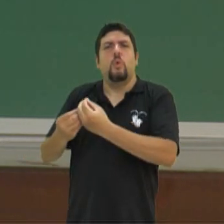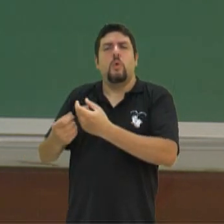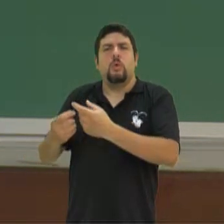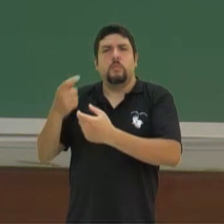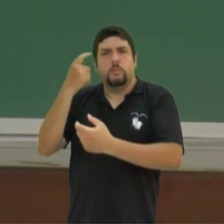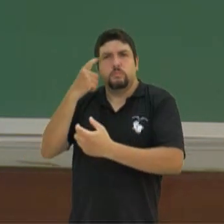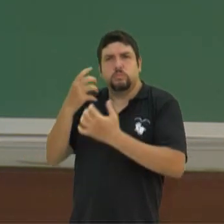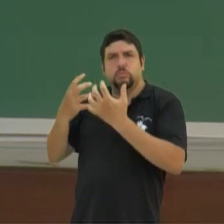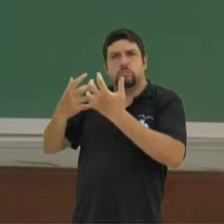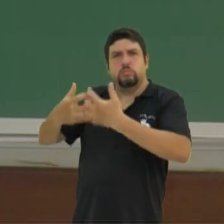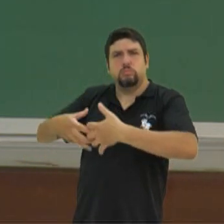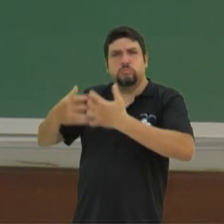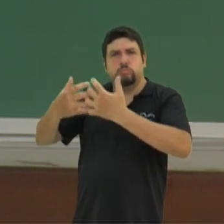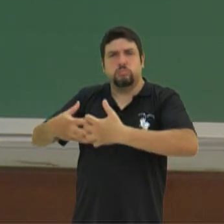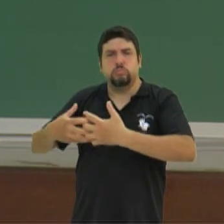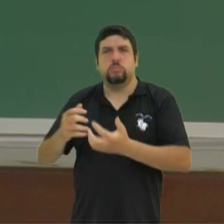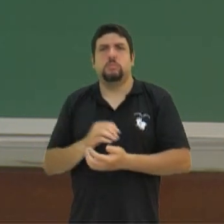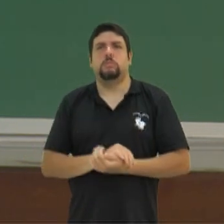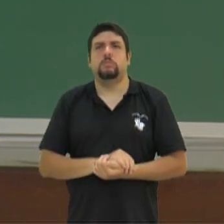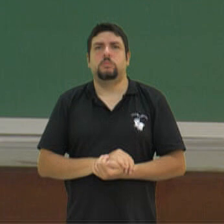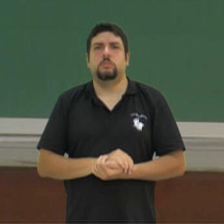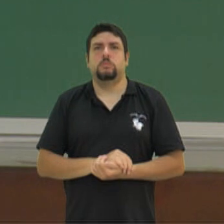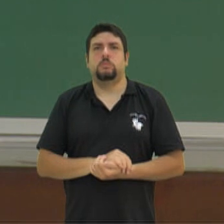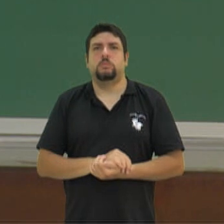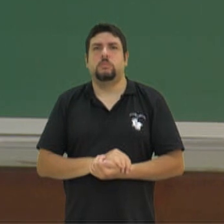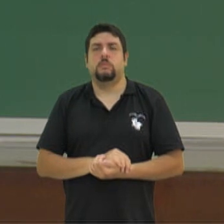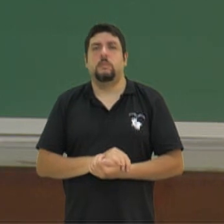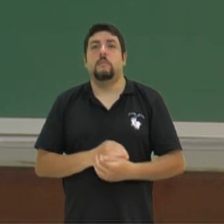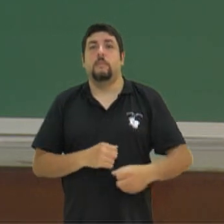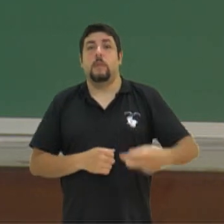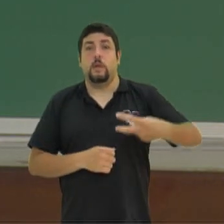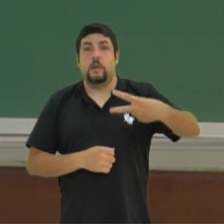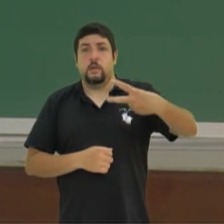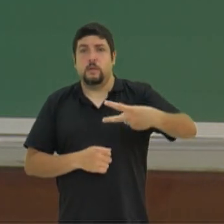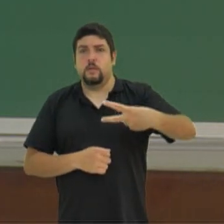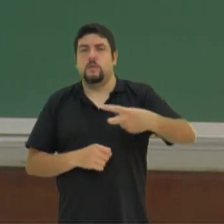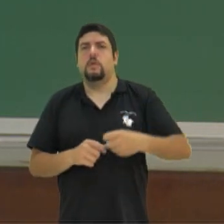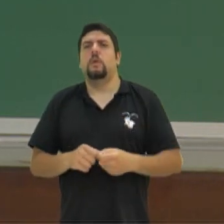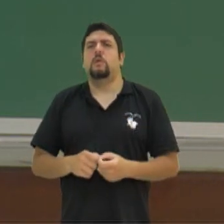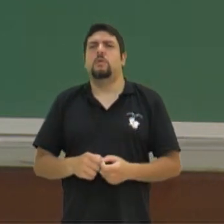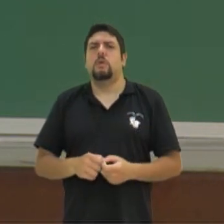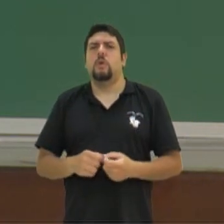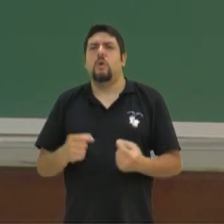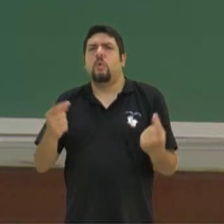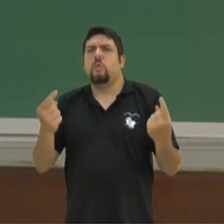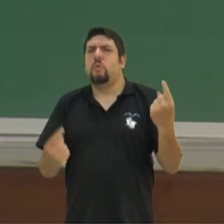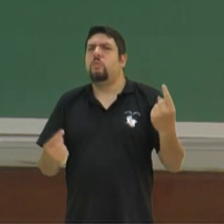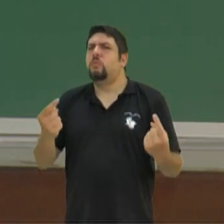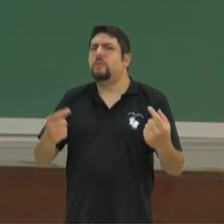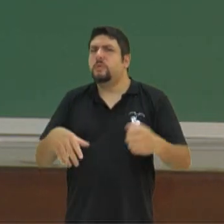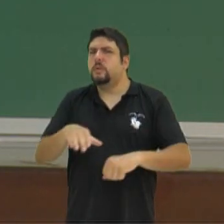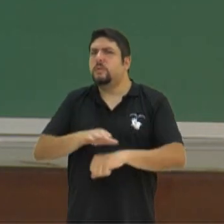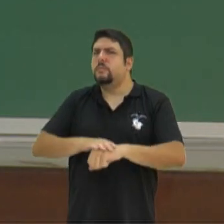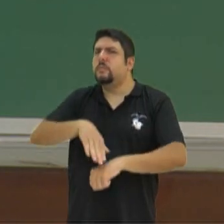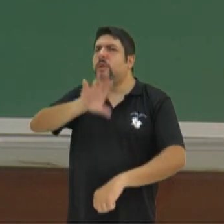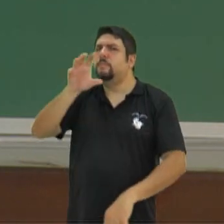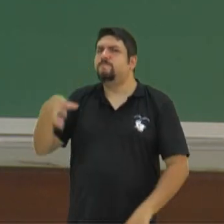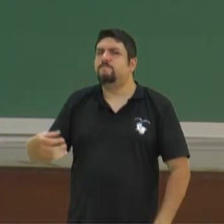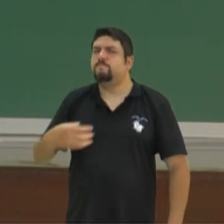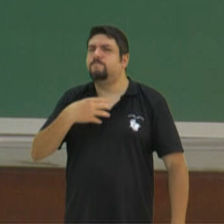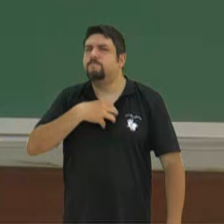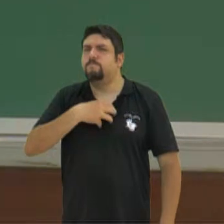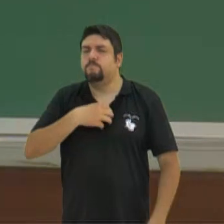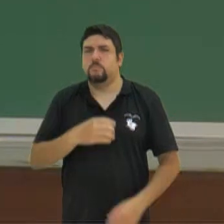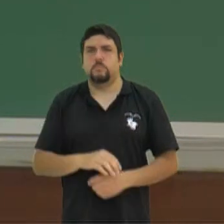aí a segunda parte da questão, né? O que você acha que faz mais sentido aí? Vejam, a filosofia, ela lida